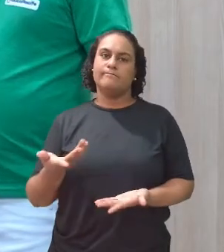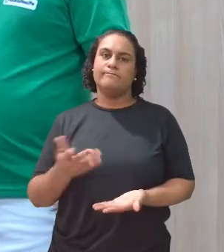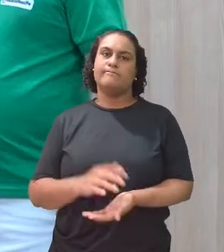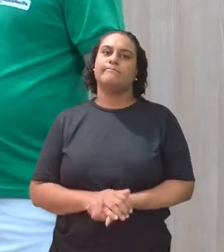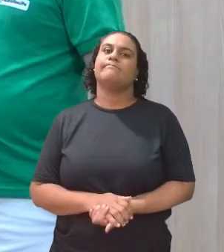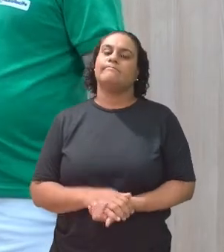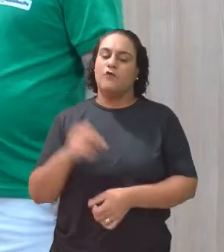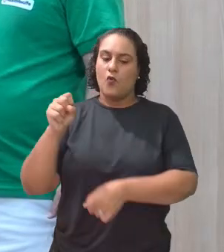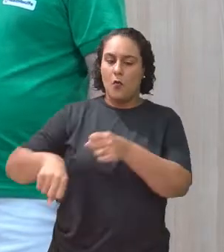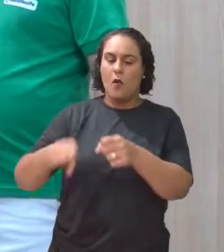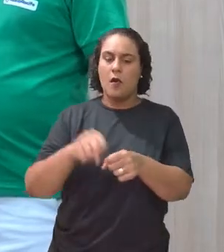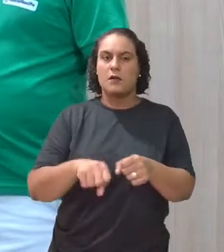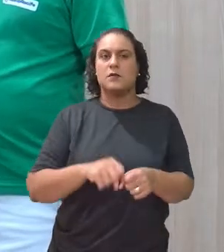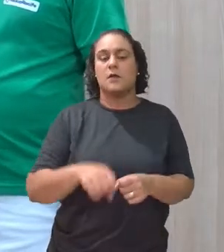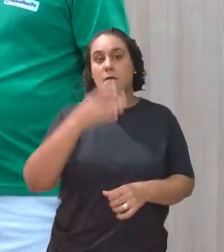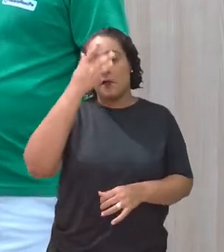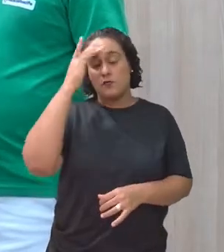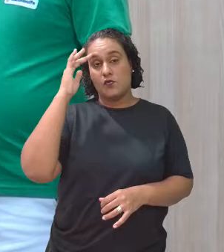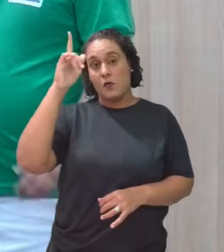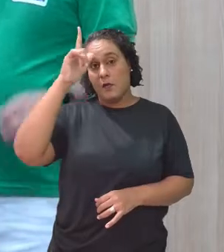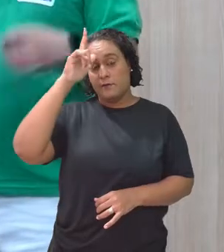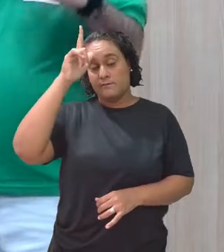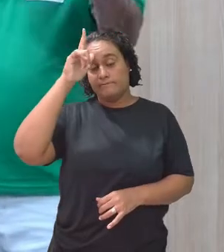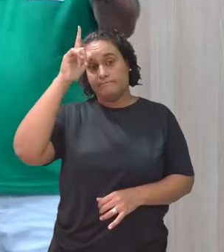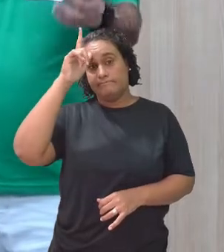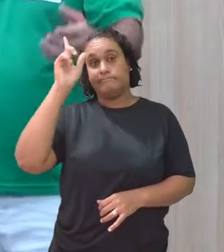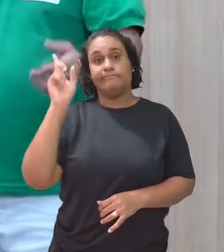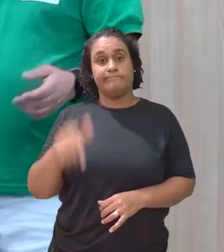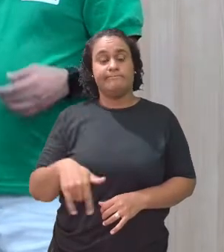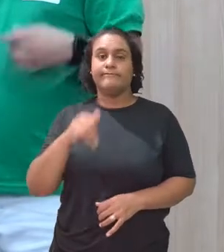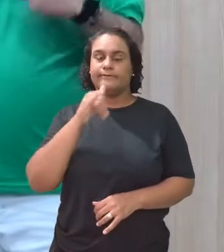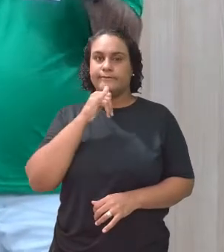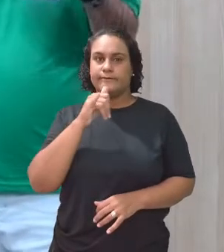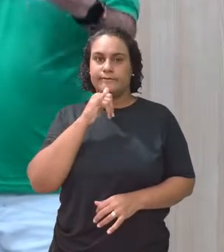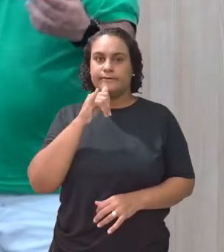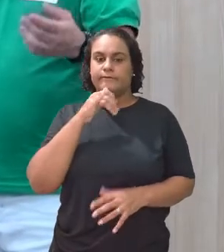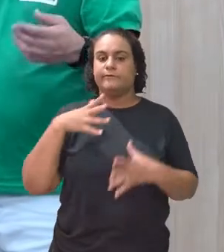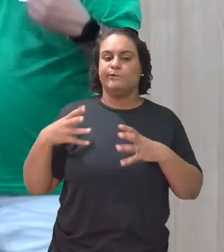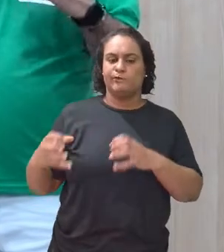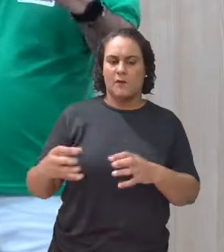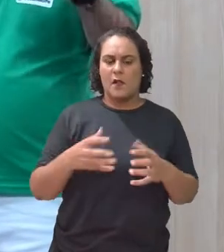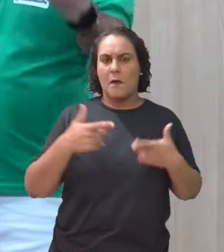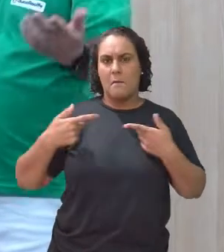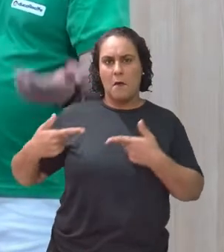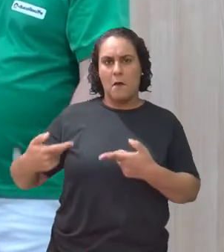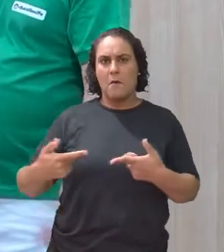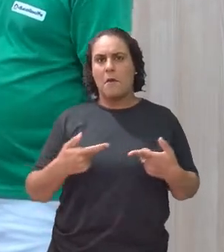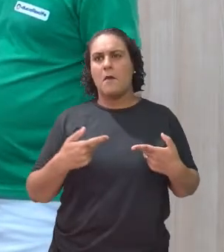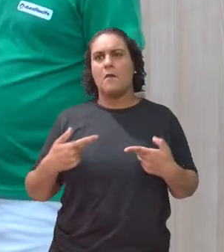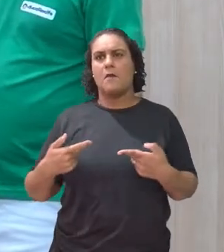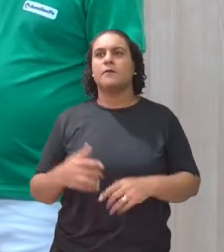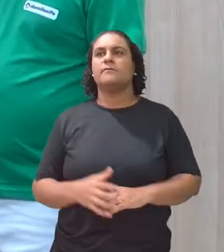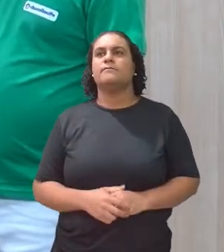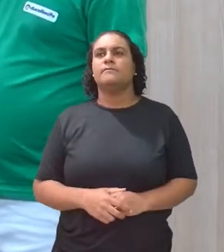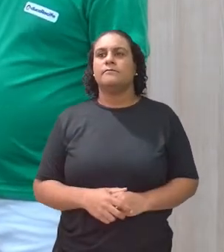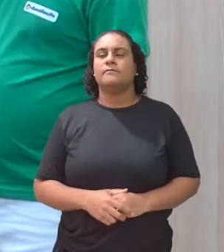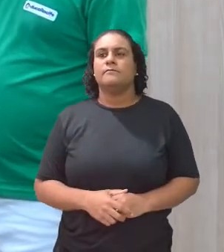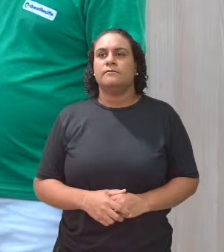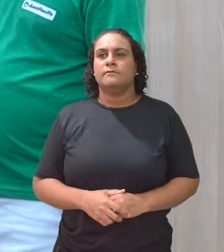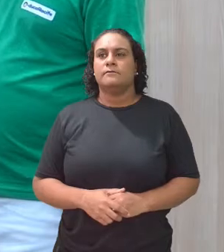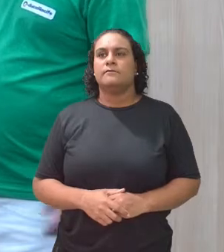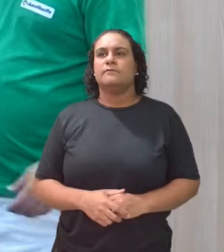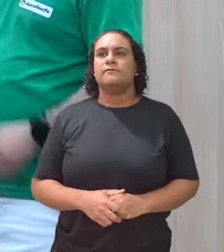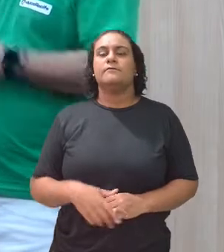assassinados lá pelos alemães. Então, isso foi um exemplo, né, de conflito, né, de ordem xenofóbica, né?